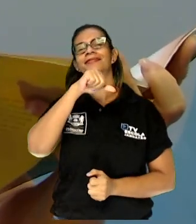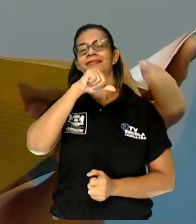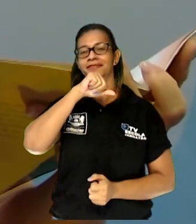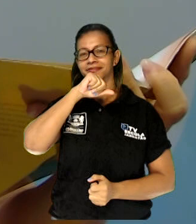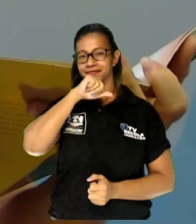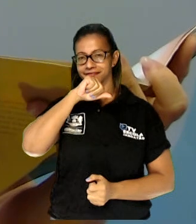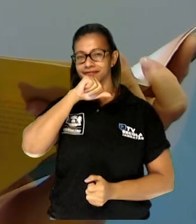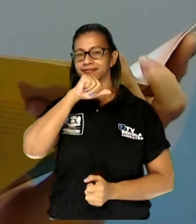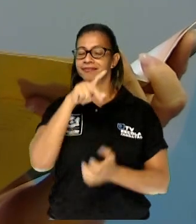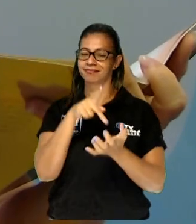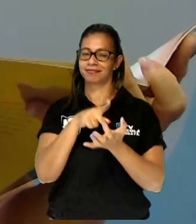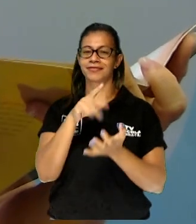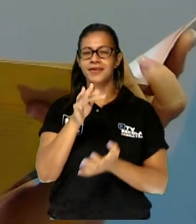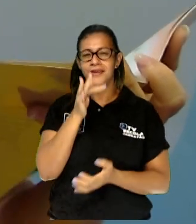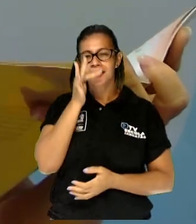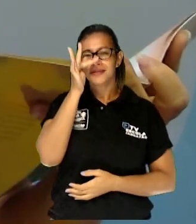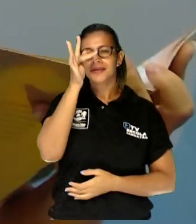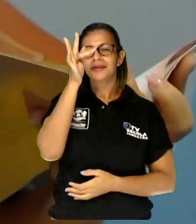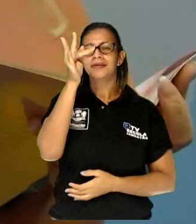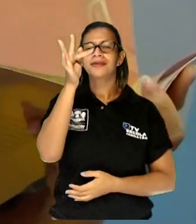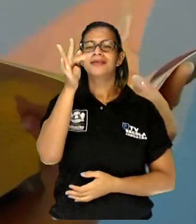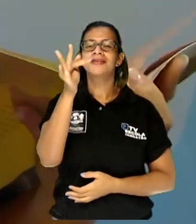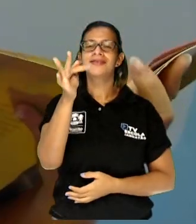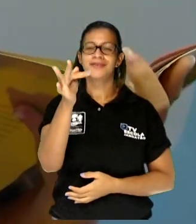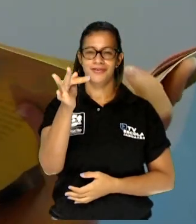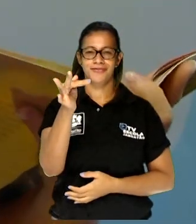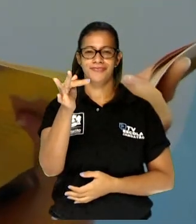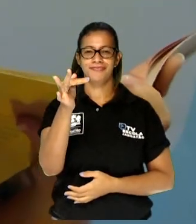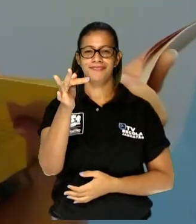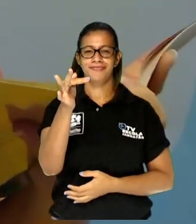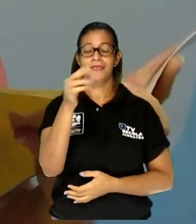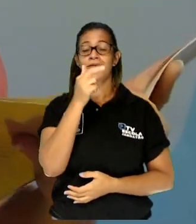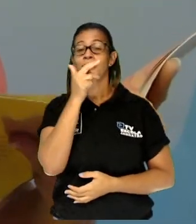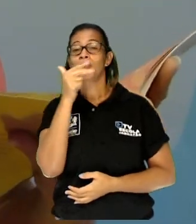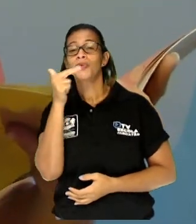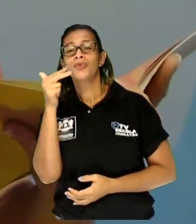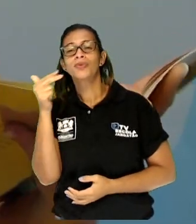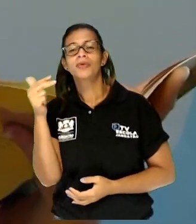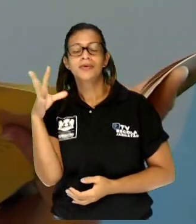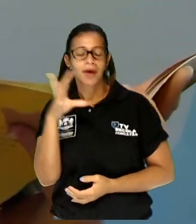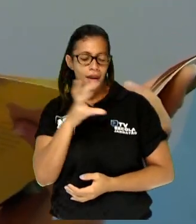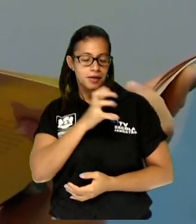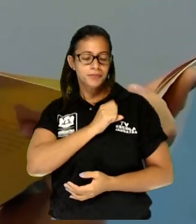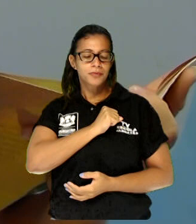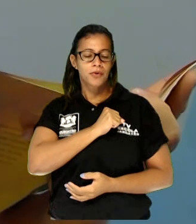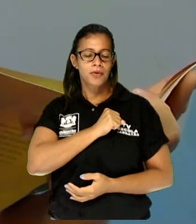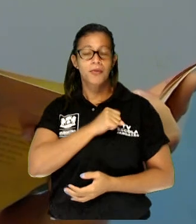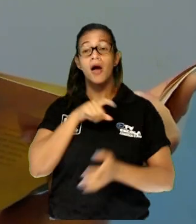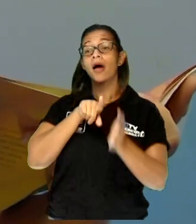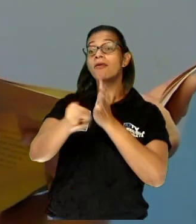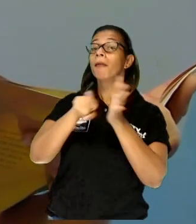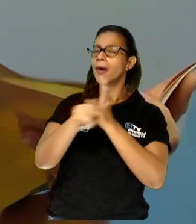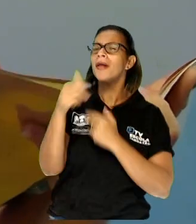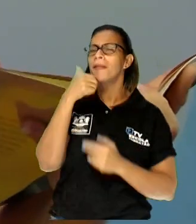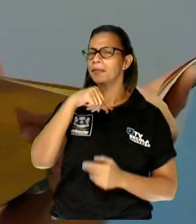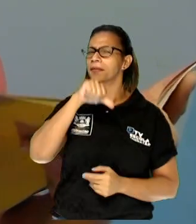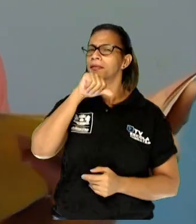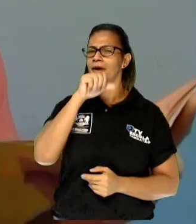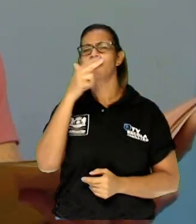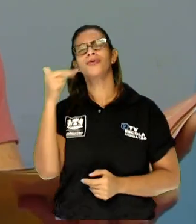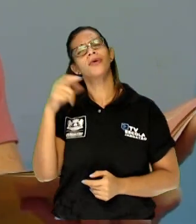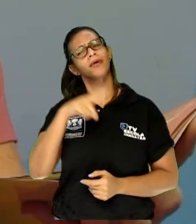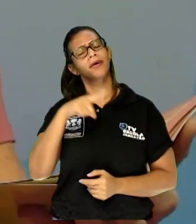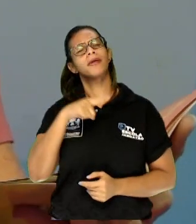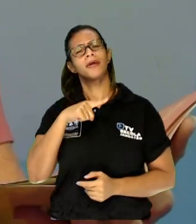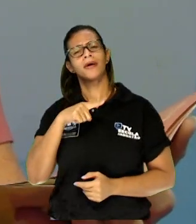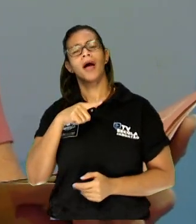cheirinho de flor. Um cheiro carregadinho de amor. Eu vou perguntar para minha mãe que cheiro que ela tem. E Bia